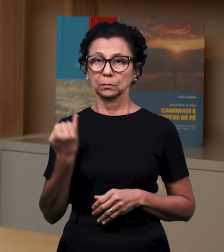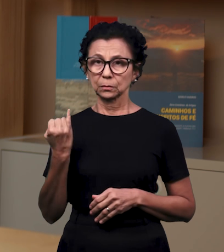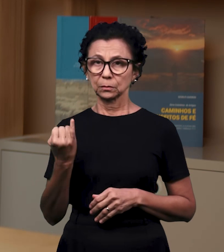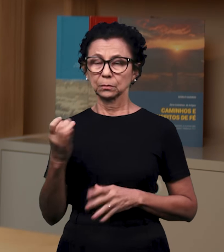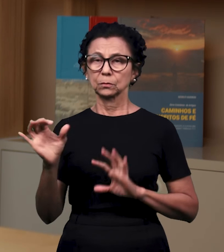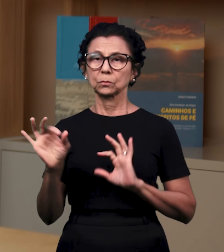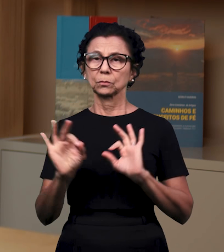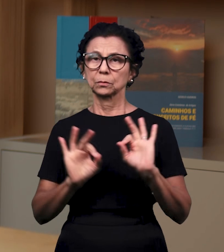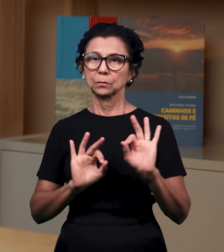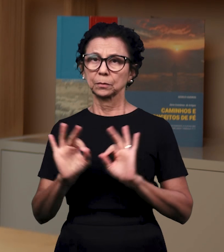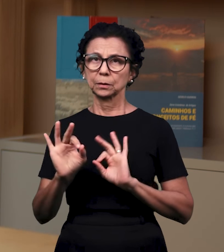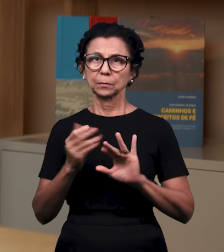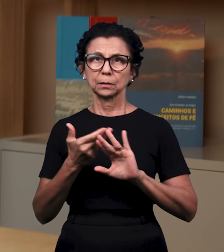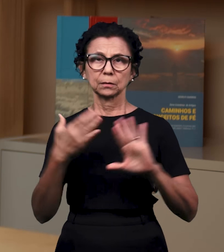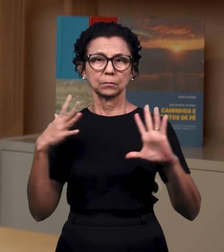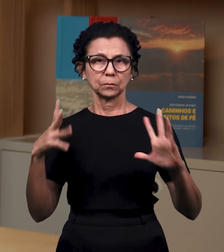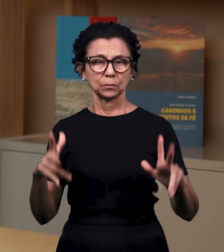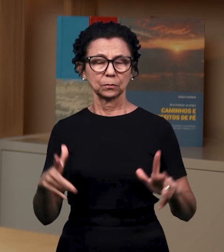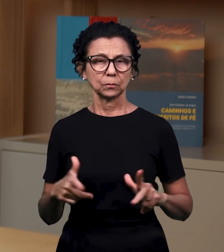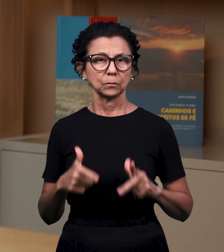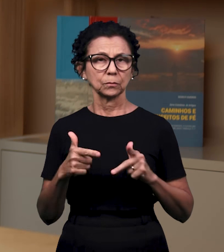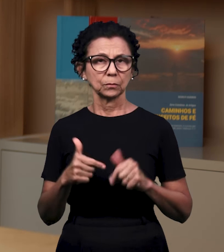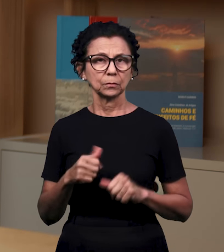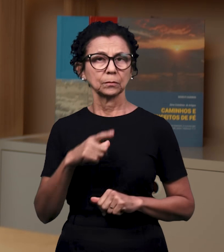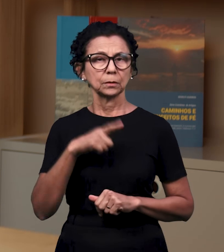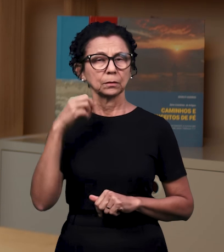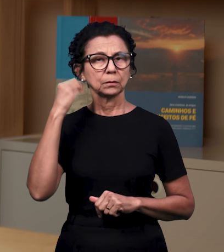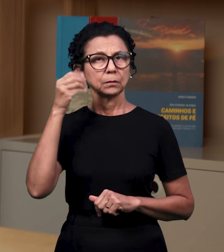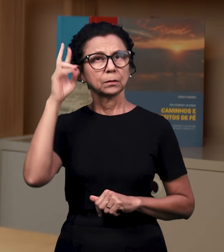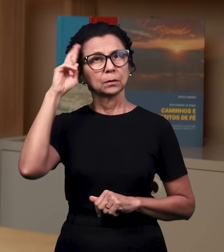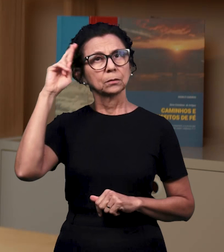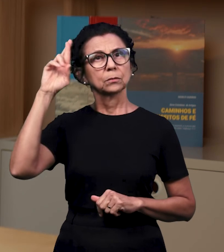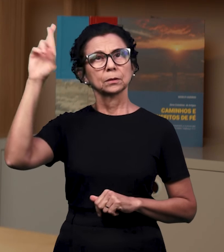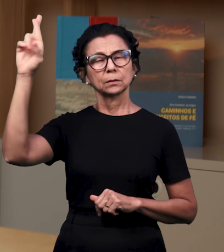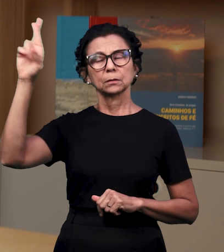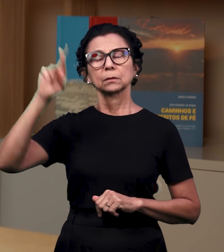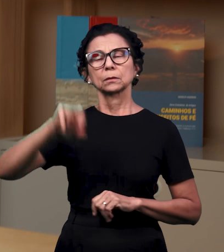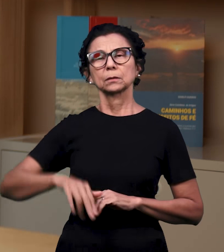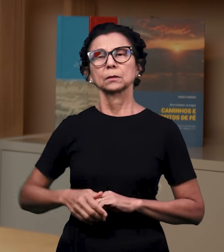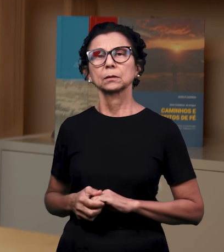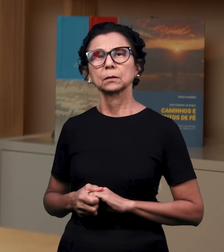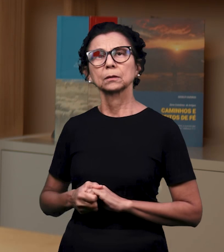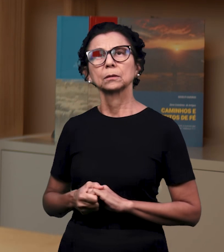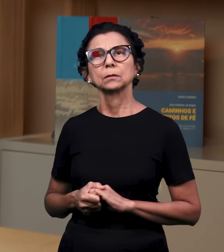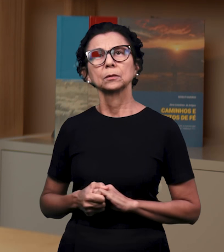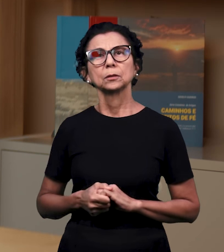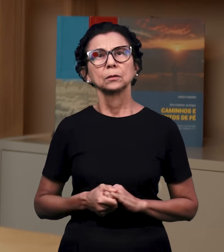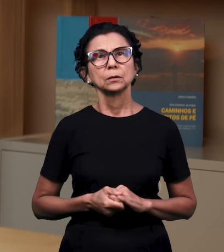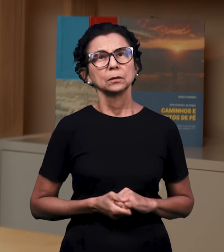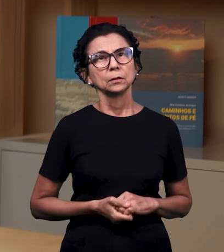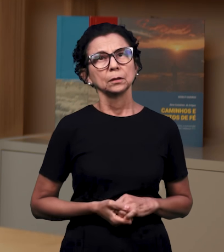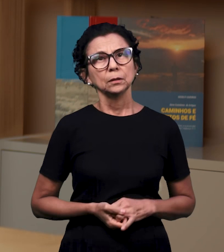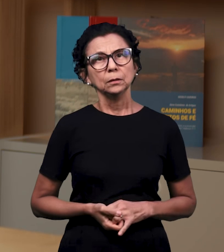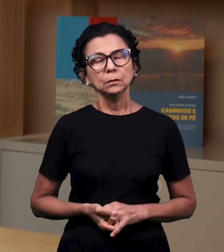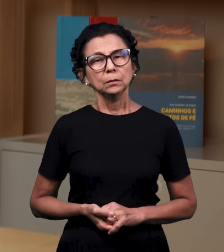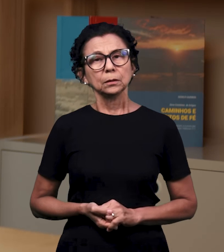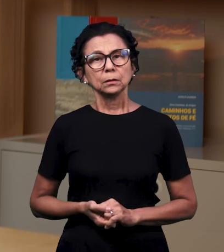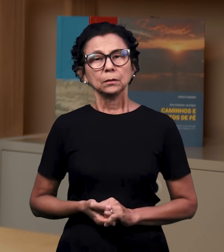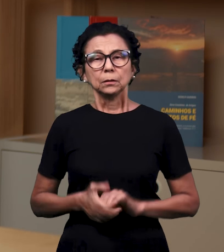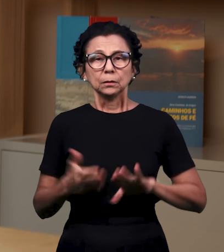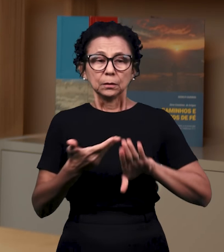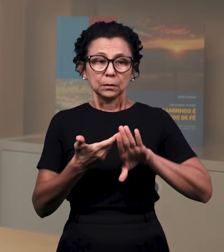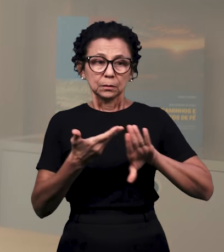o Senhor, para viver uma experiência com o Senhor. Então na festa da expiação ela tem um significado profético de